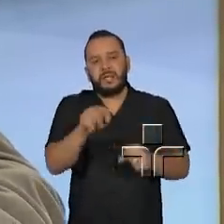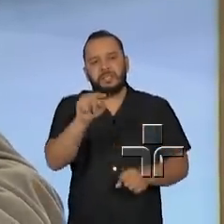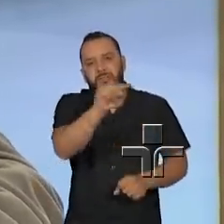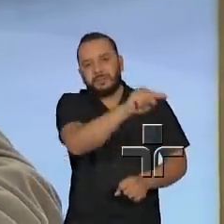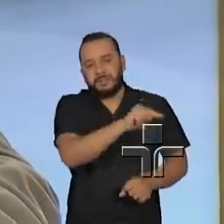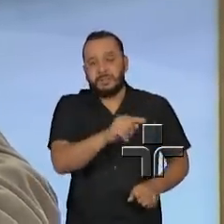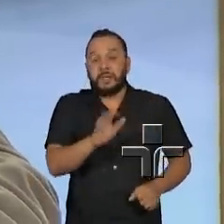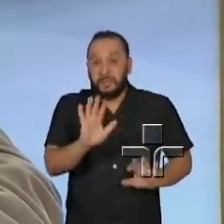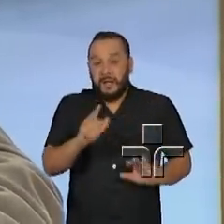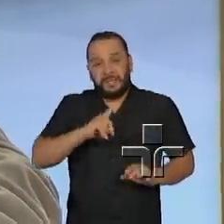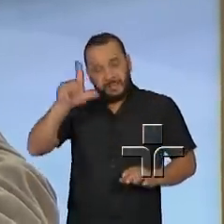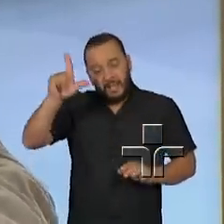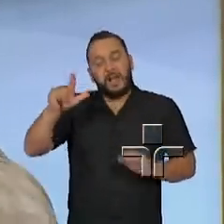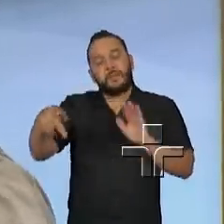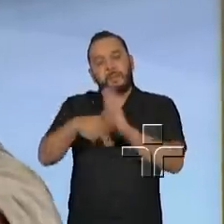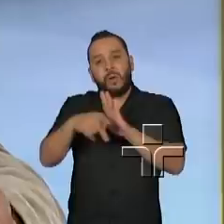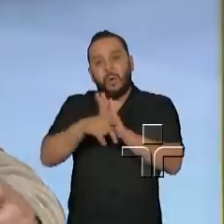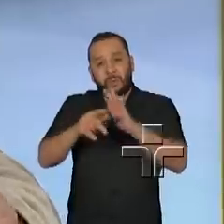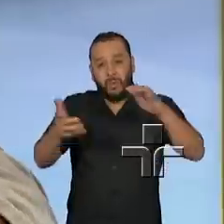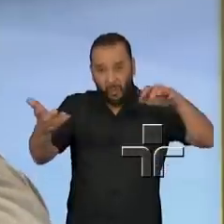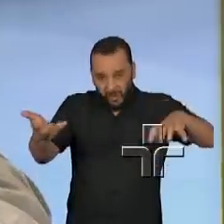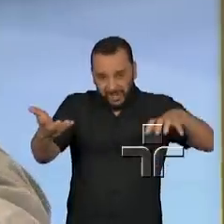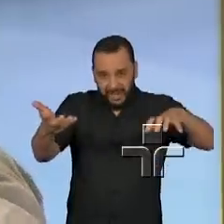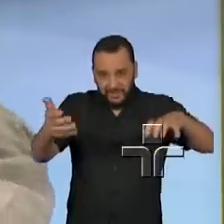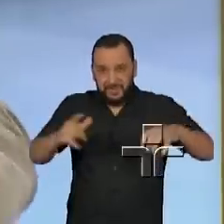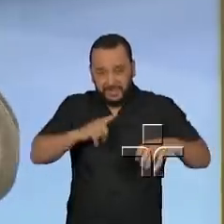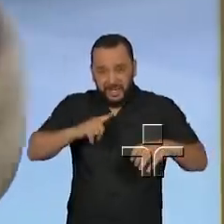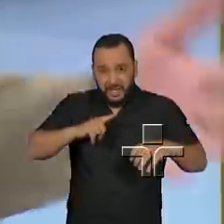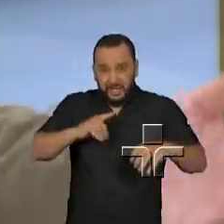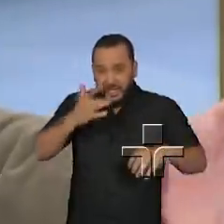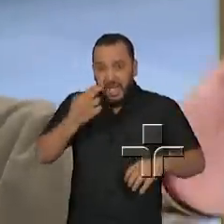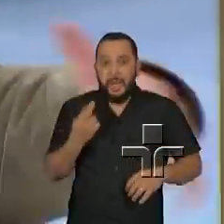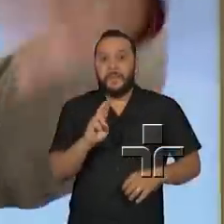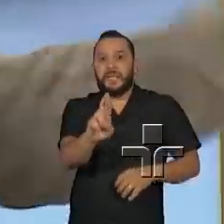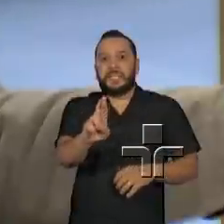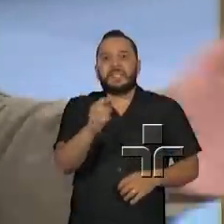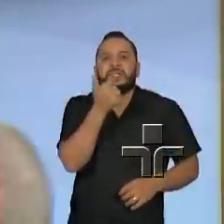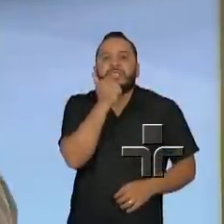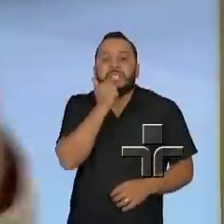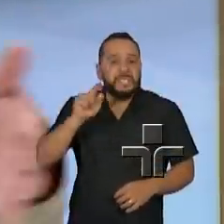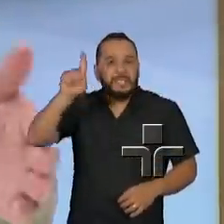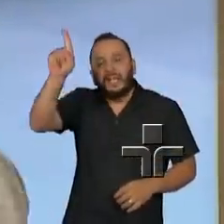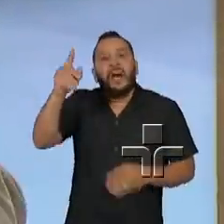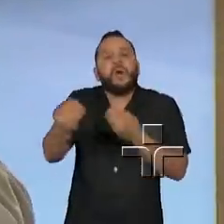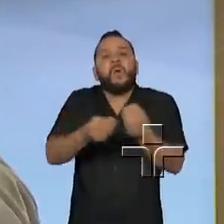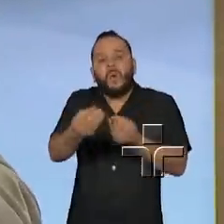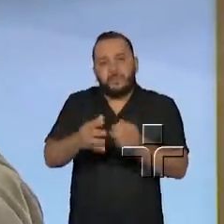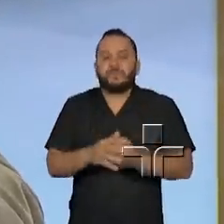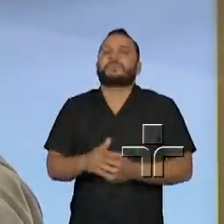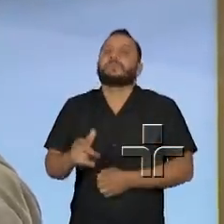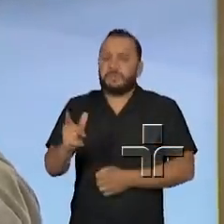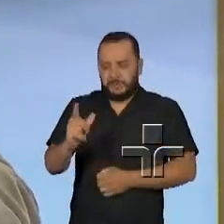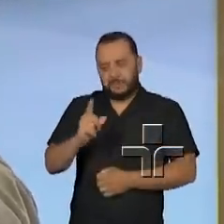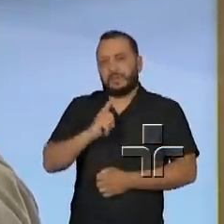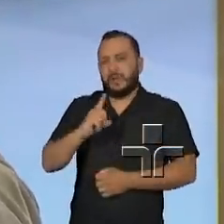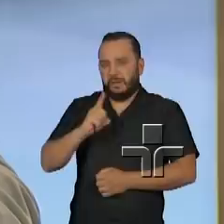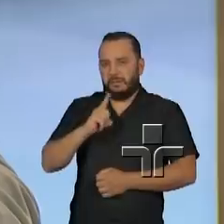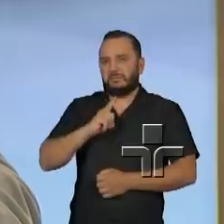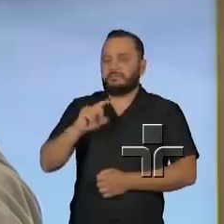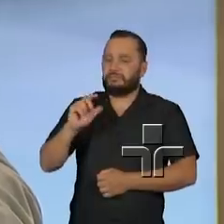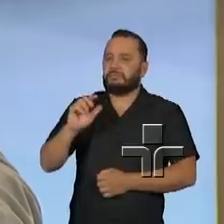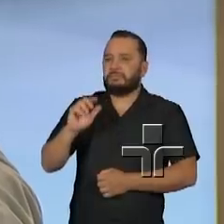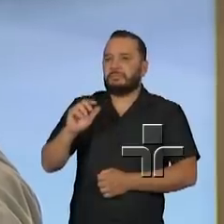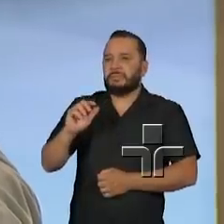represente os interesses dos cientistas. Você vê esse tipo de articulação sendo feito? Outros setores da sociedade estão bem mais articulados. Isso está sendo feito. Seus interesses.